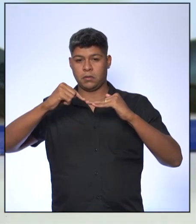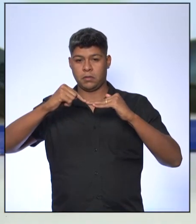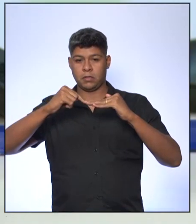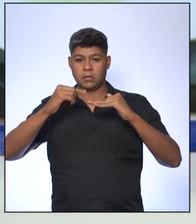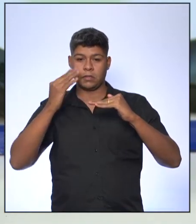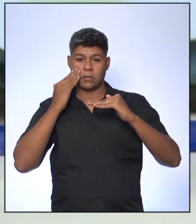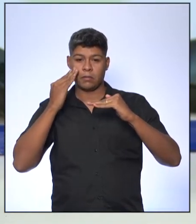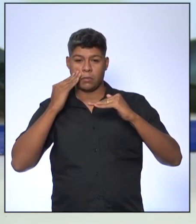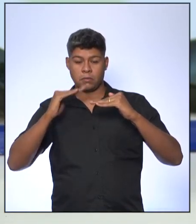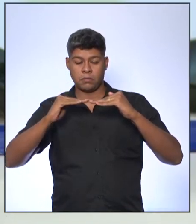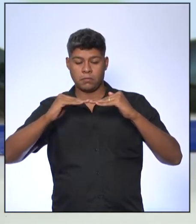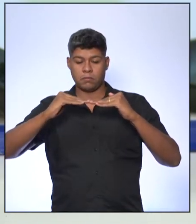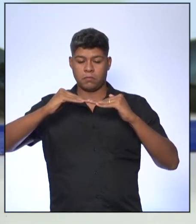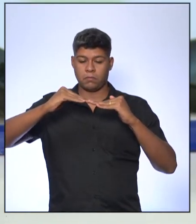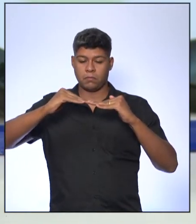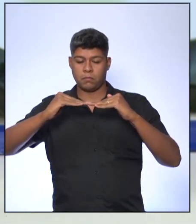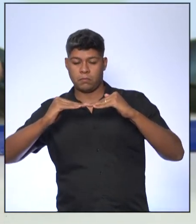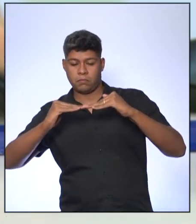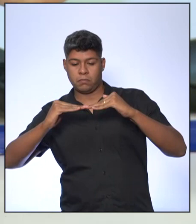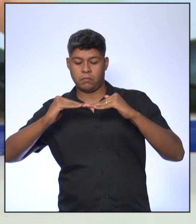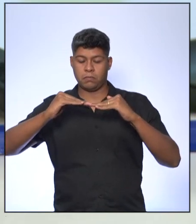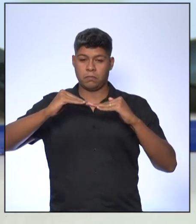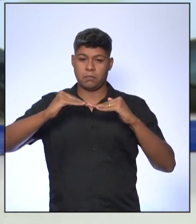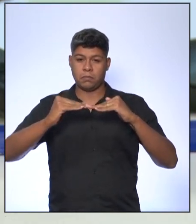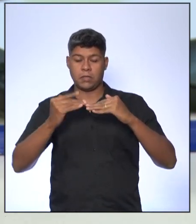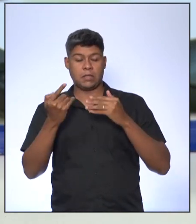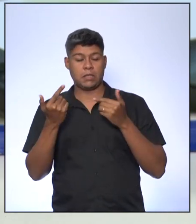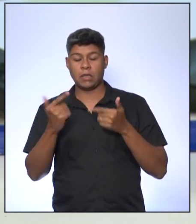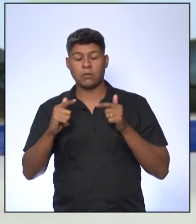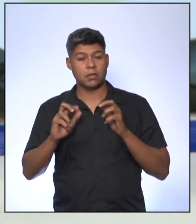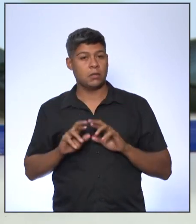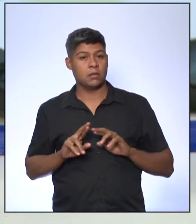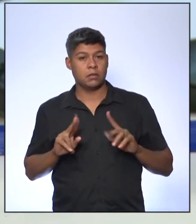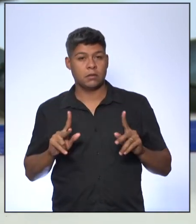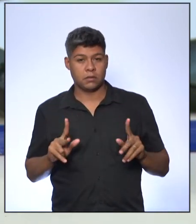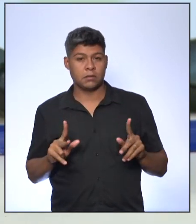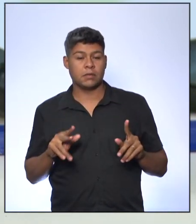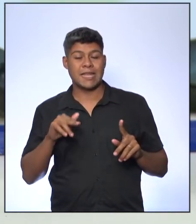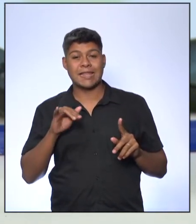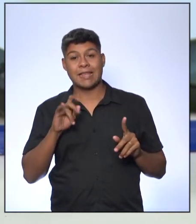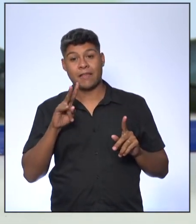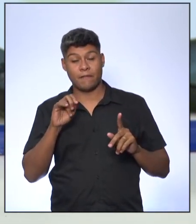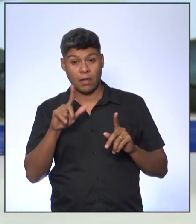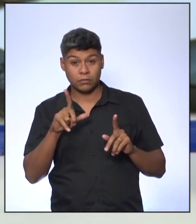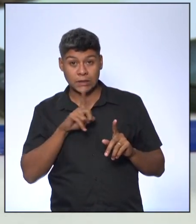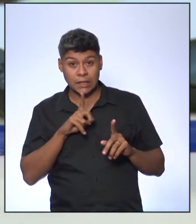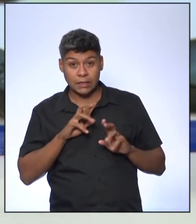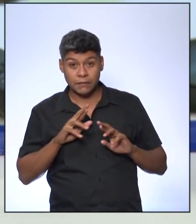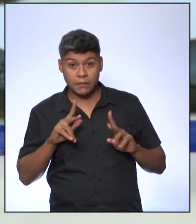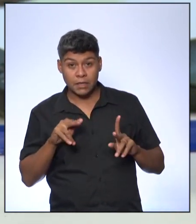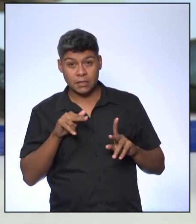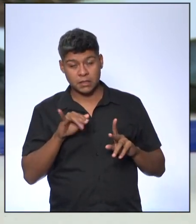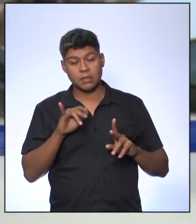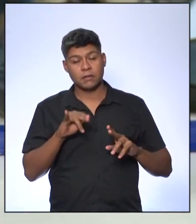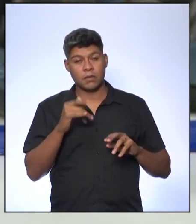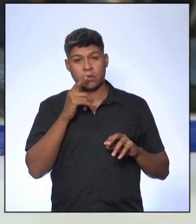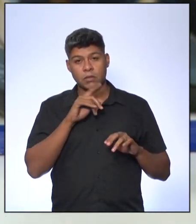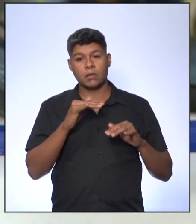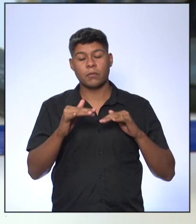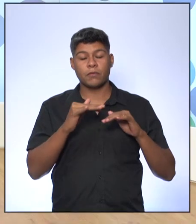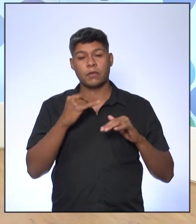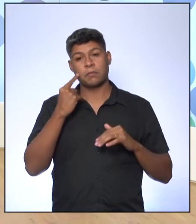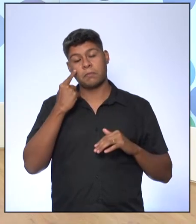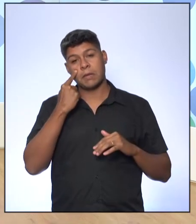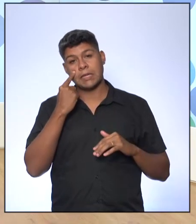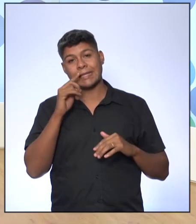ela estava em equilíbrio, não haveria uma diferença de nível. Quando houve uma diferença de nível, ela se deslocou. A gente poderia pensar